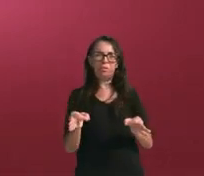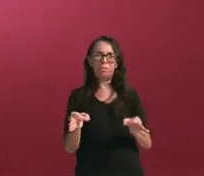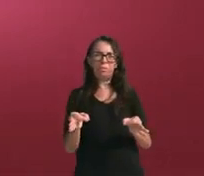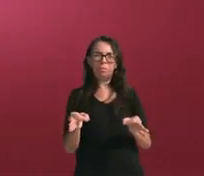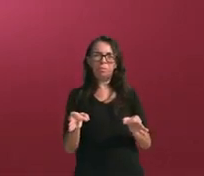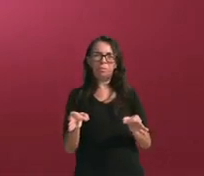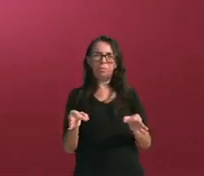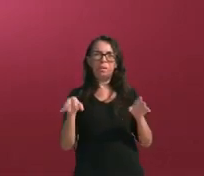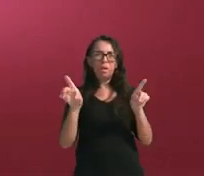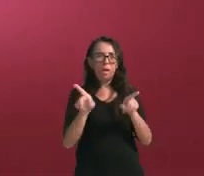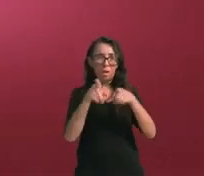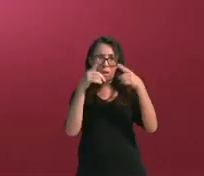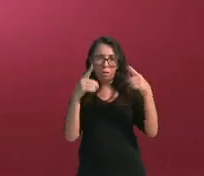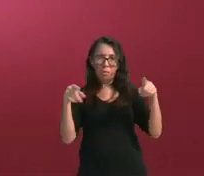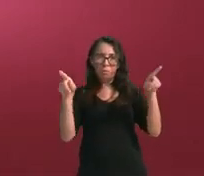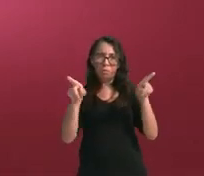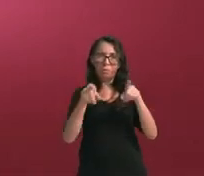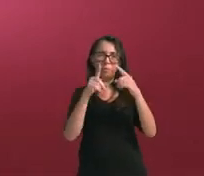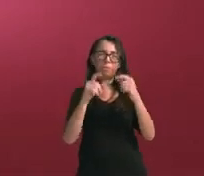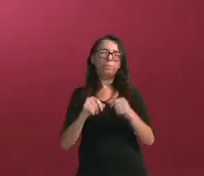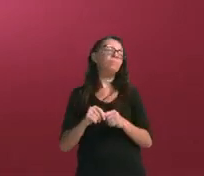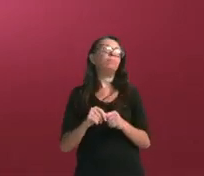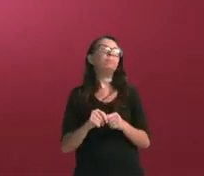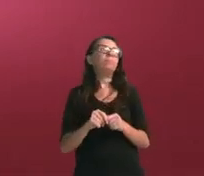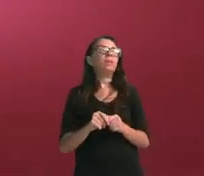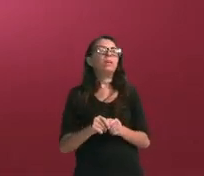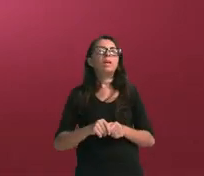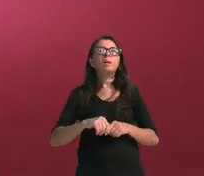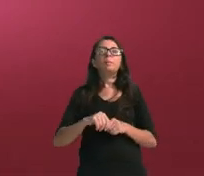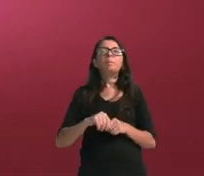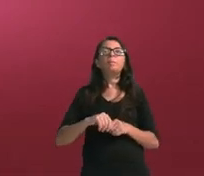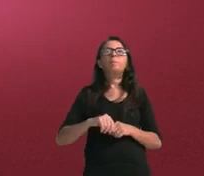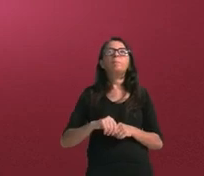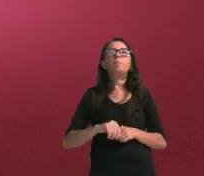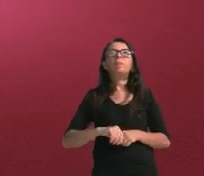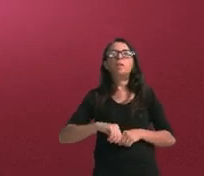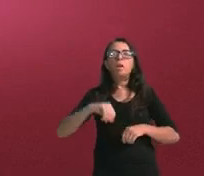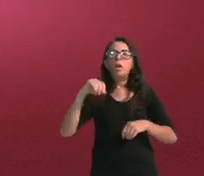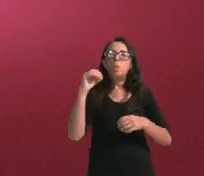é fundamental. Então, se você